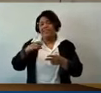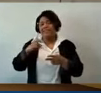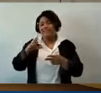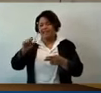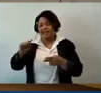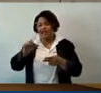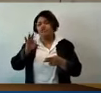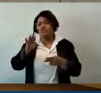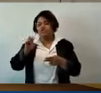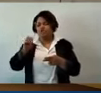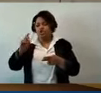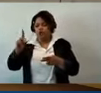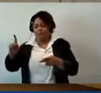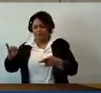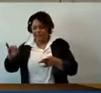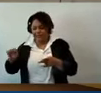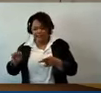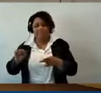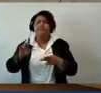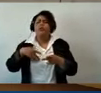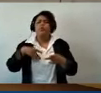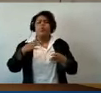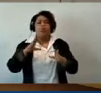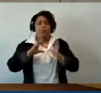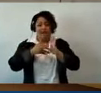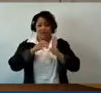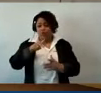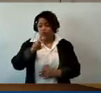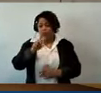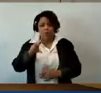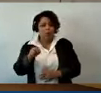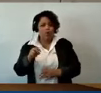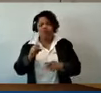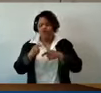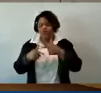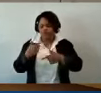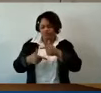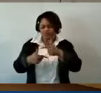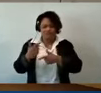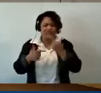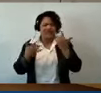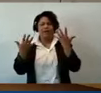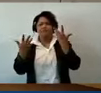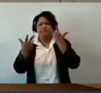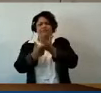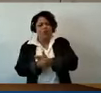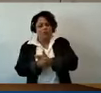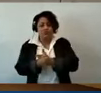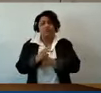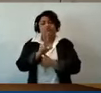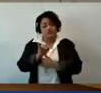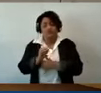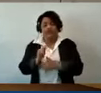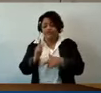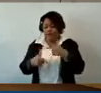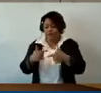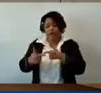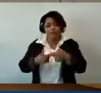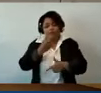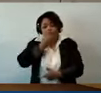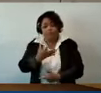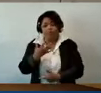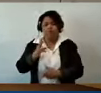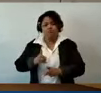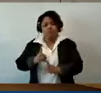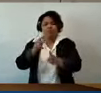trabalho muito bacana, brilhante, e a gente vai continuar o bom trabalho aqui na Câmara, porque eu acho que isso que faz a diferença é